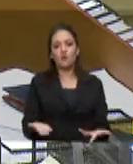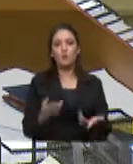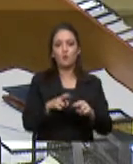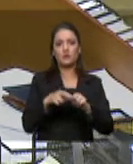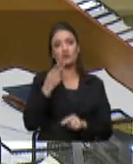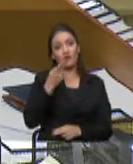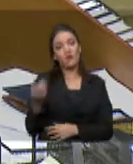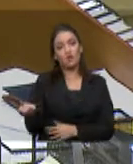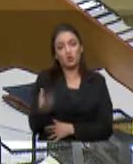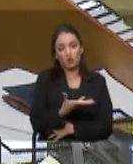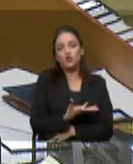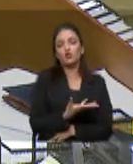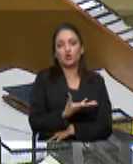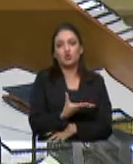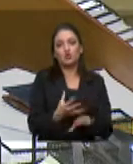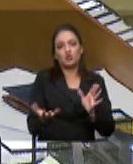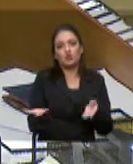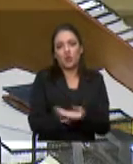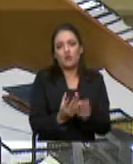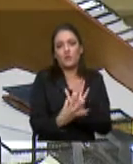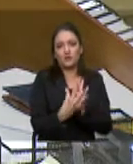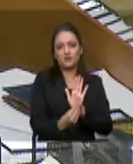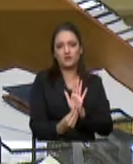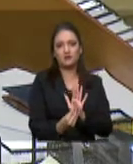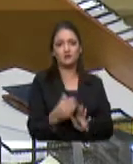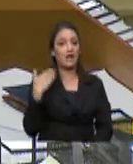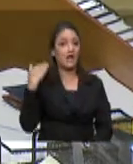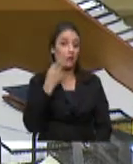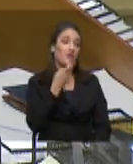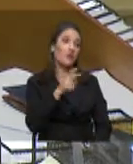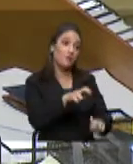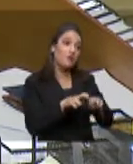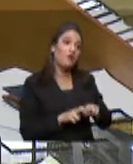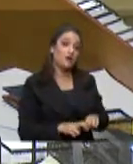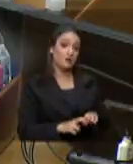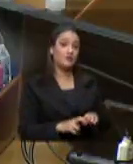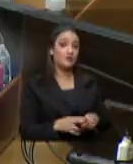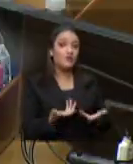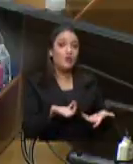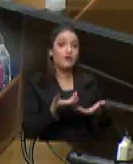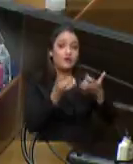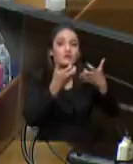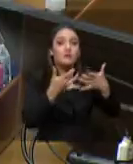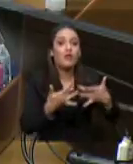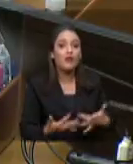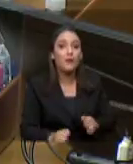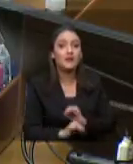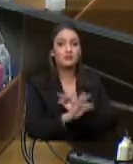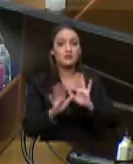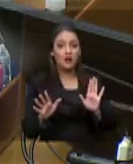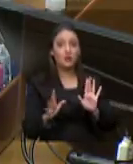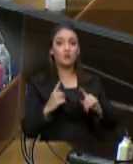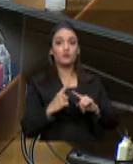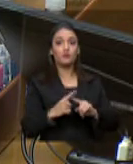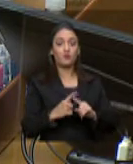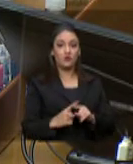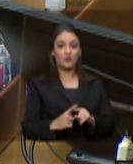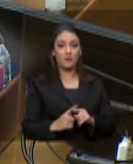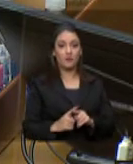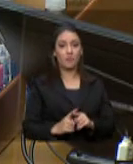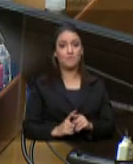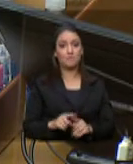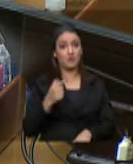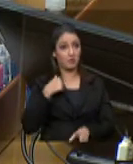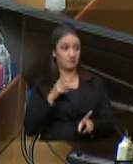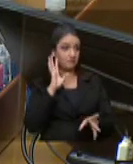novo precedente, aí fiz, claro, esse distanciamento. E por isso e mencionei é que eu fiz questão de enfatizar, ministro, porque nós estamos, na minha